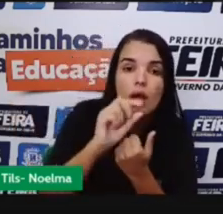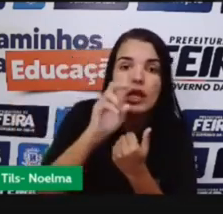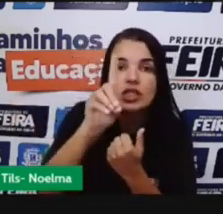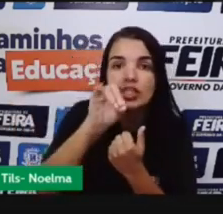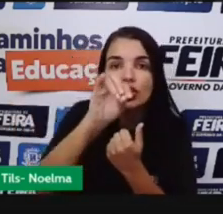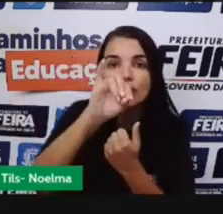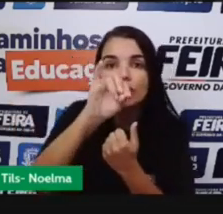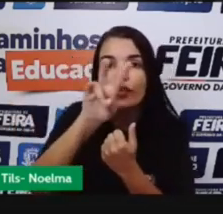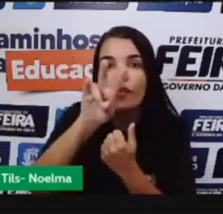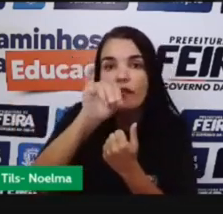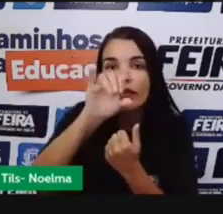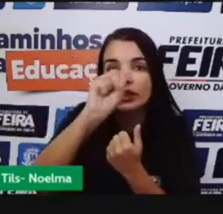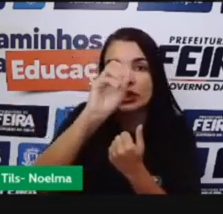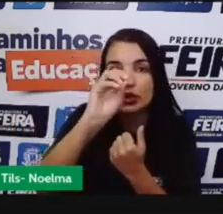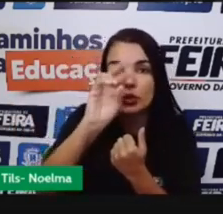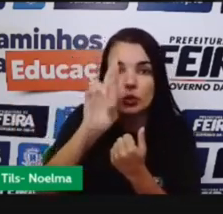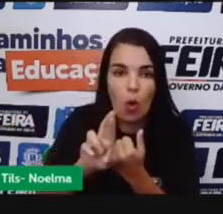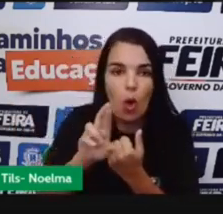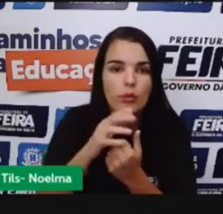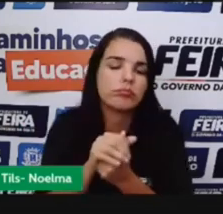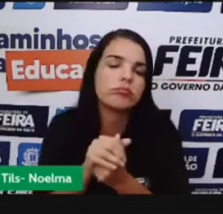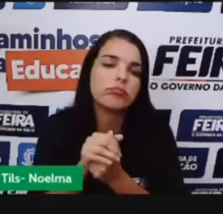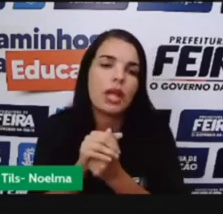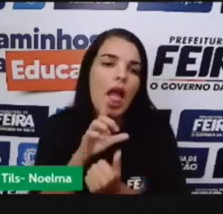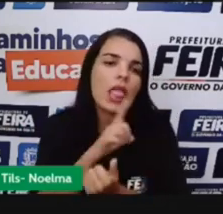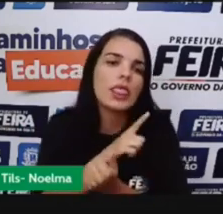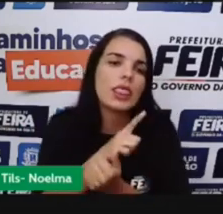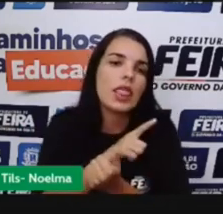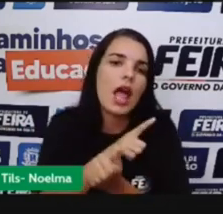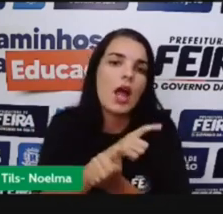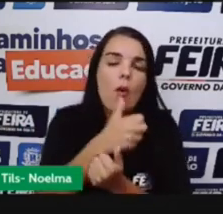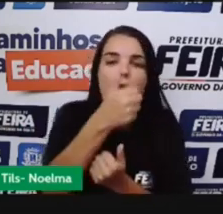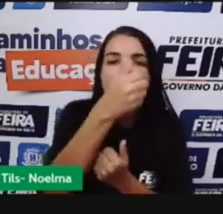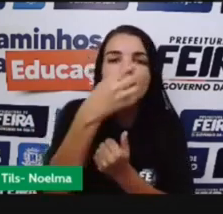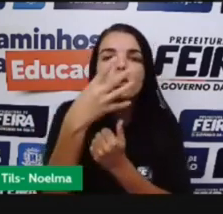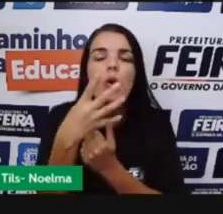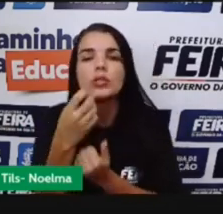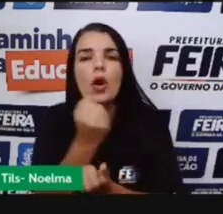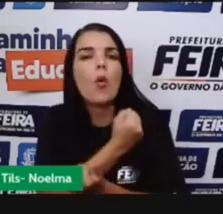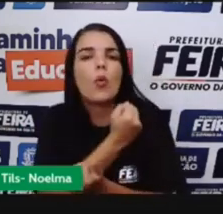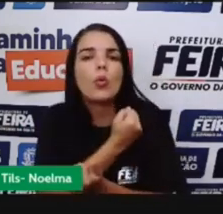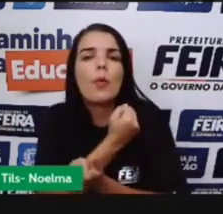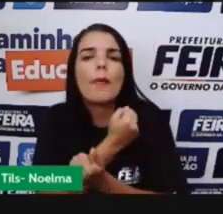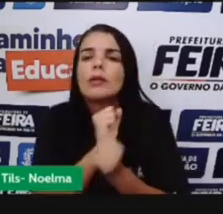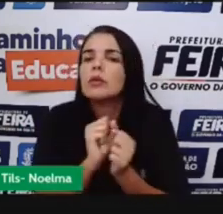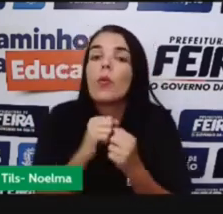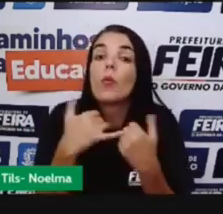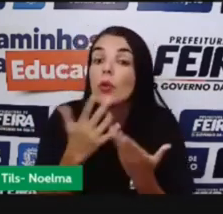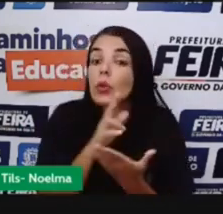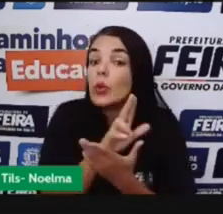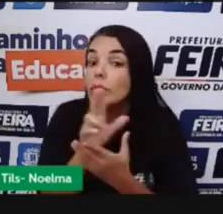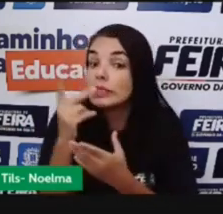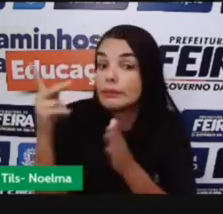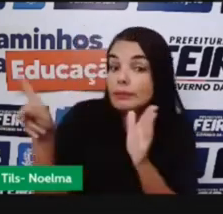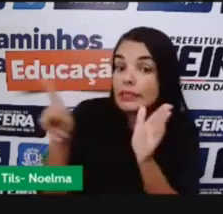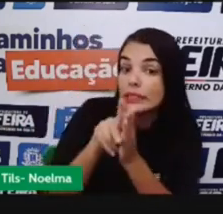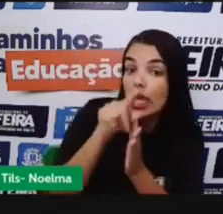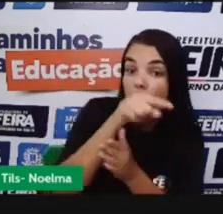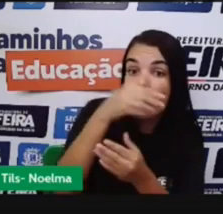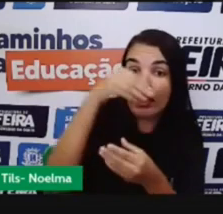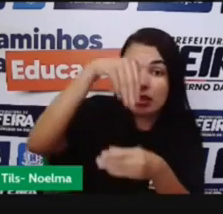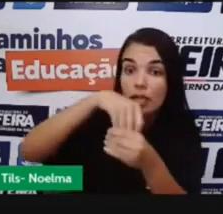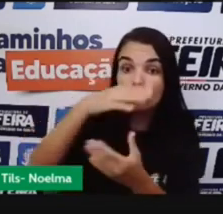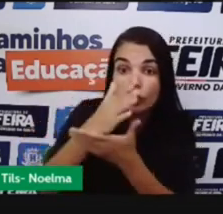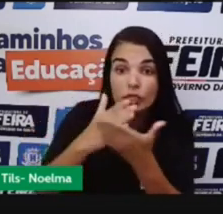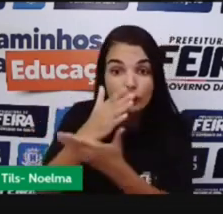Certo? O 2 é o divisor. Aqui temos também o 14, que é o dividendo. Esse